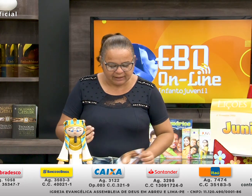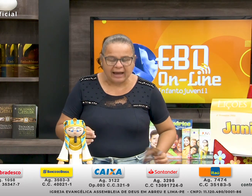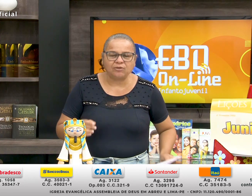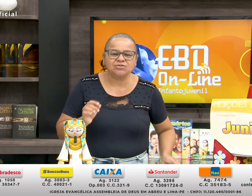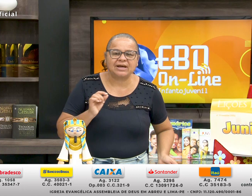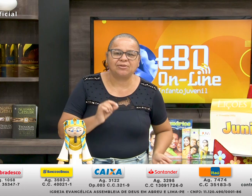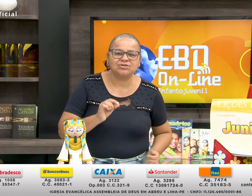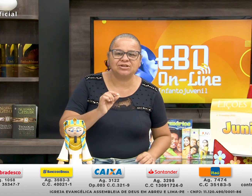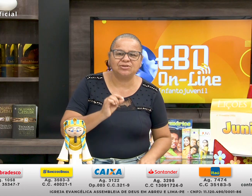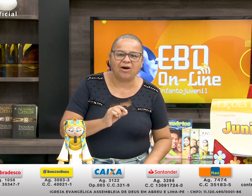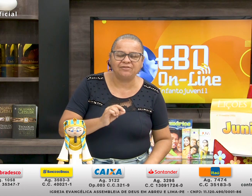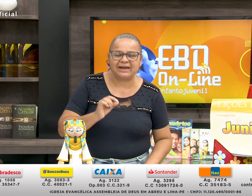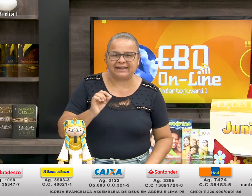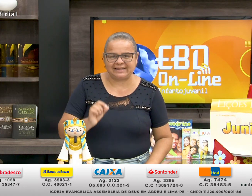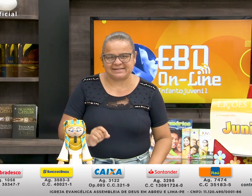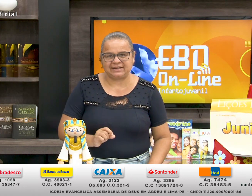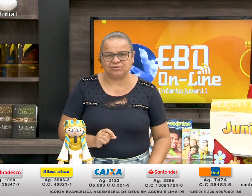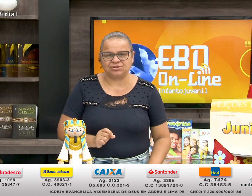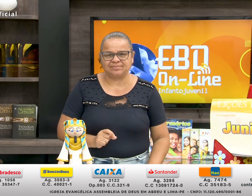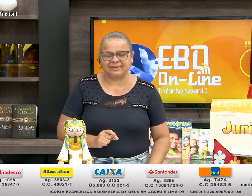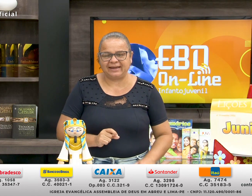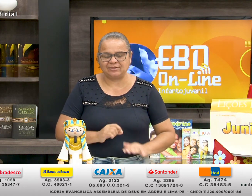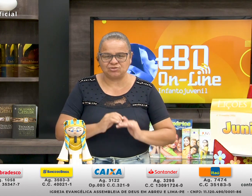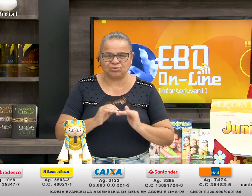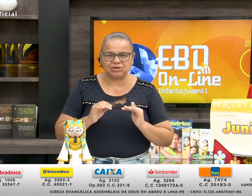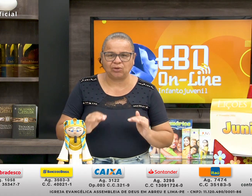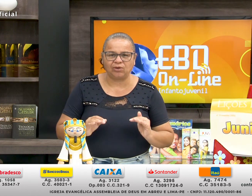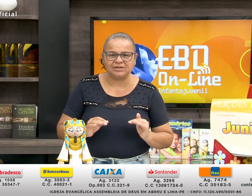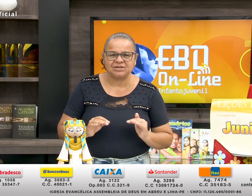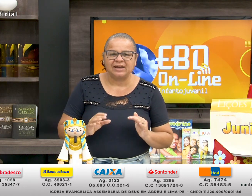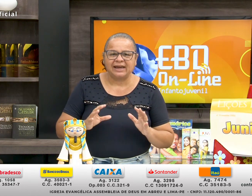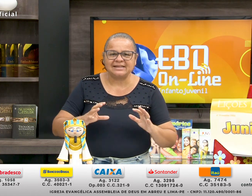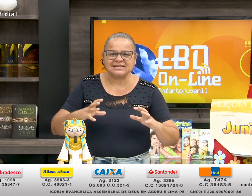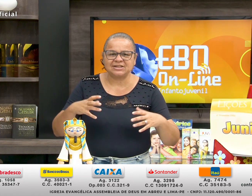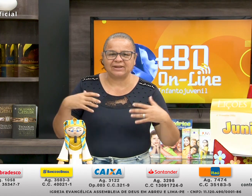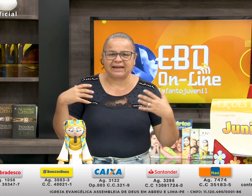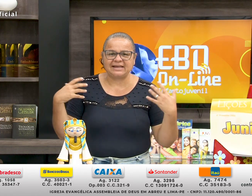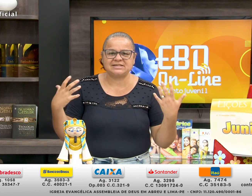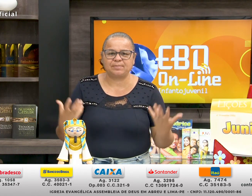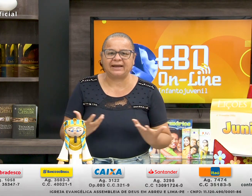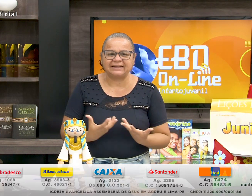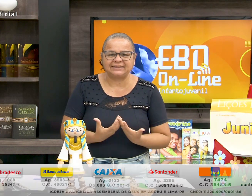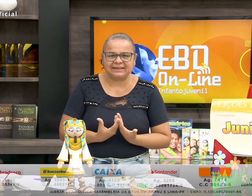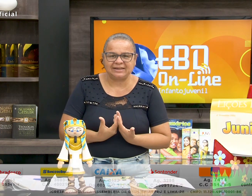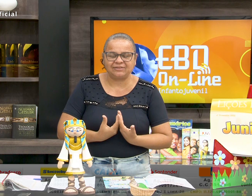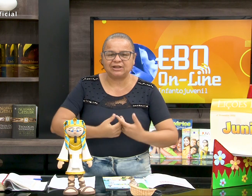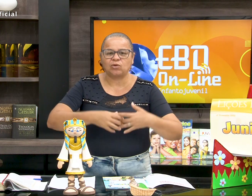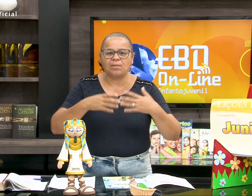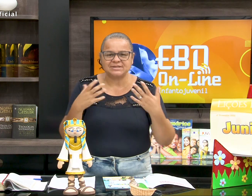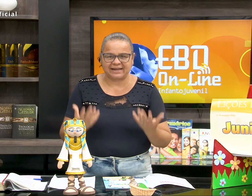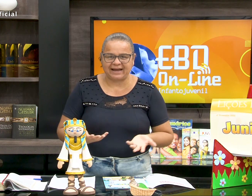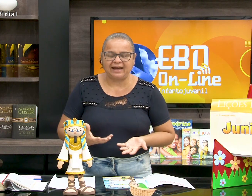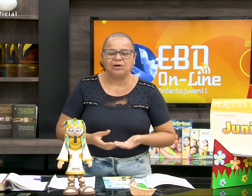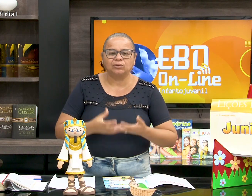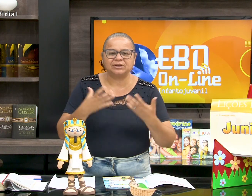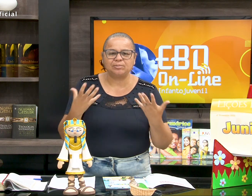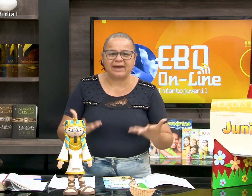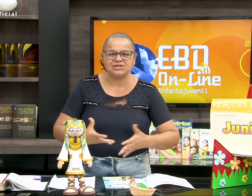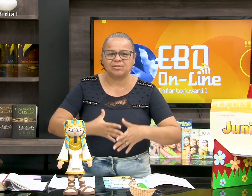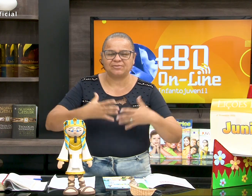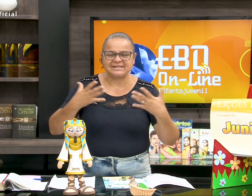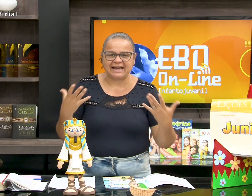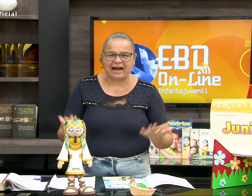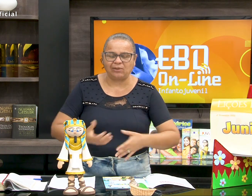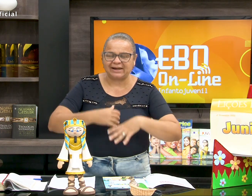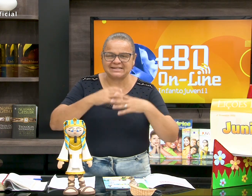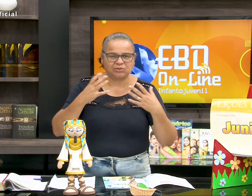e os alunos de 9 a 10 anos, né? Os juniores, eles estão naquela expectativa de como será o trimestre,